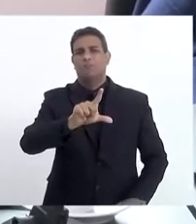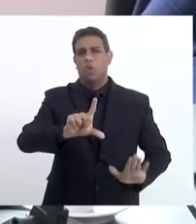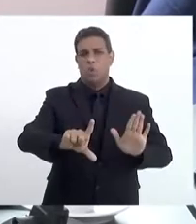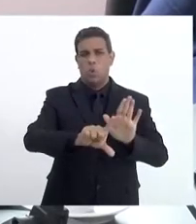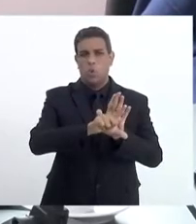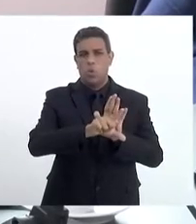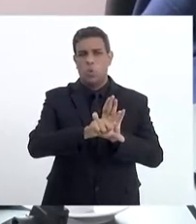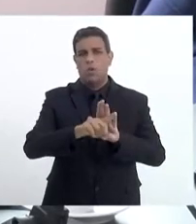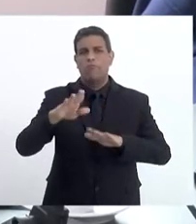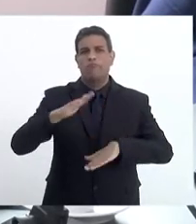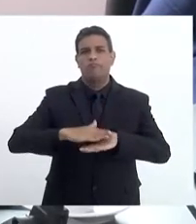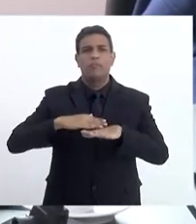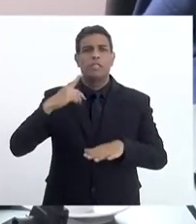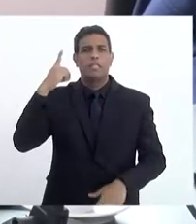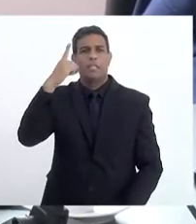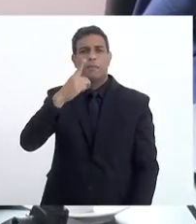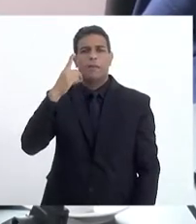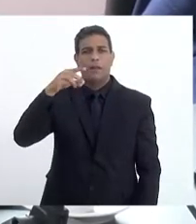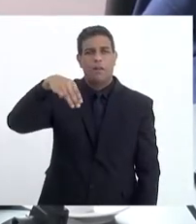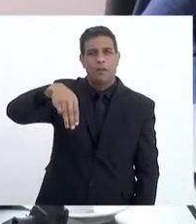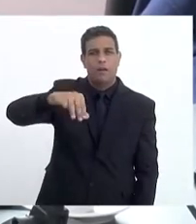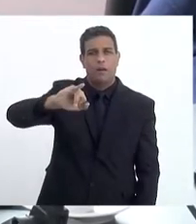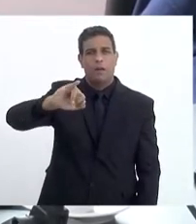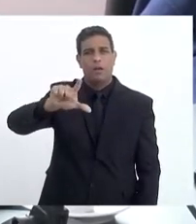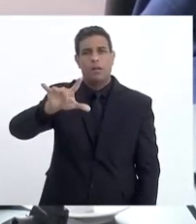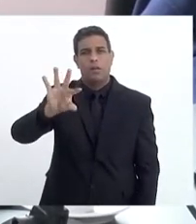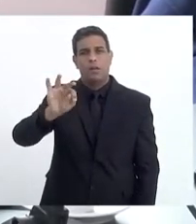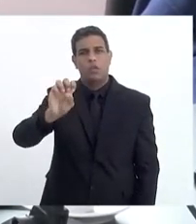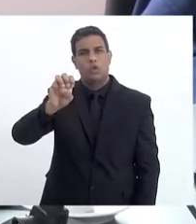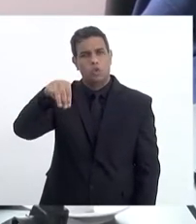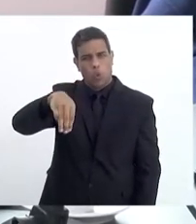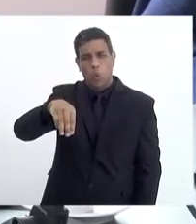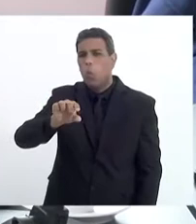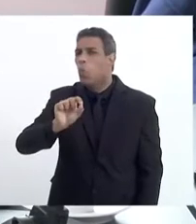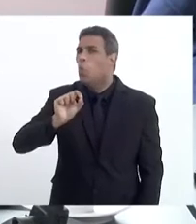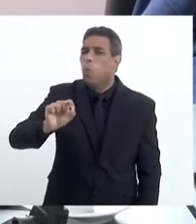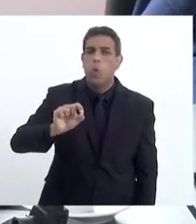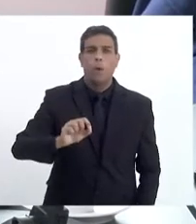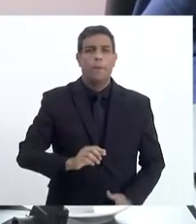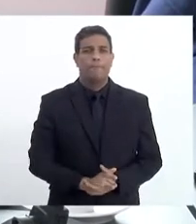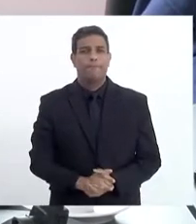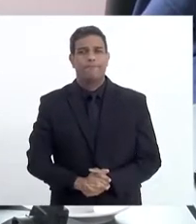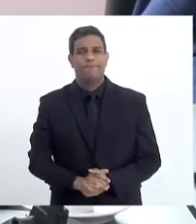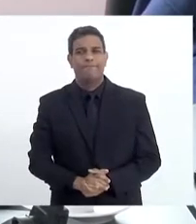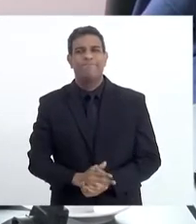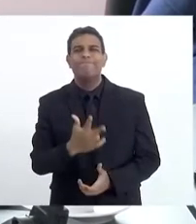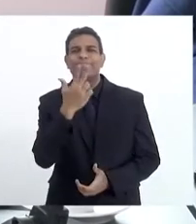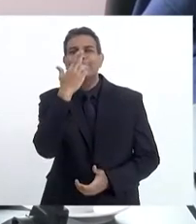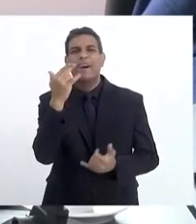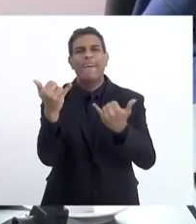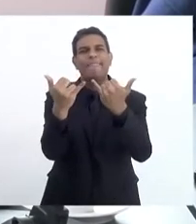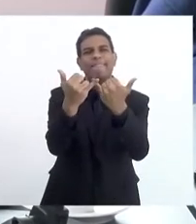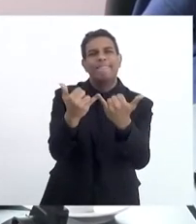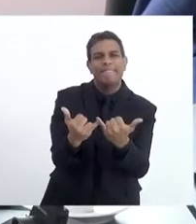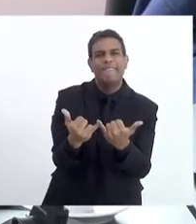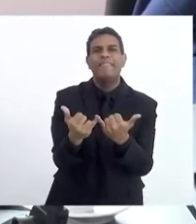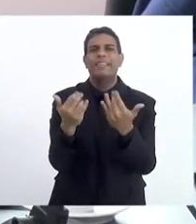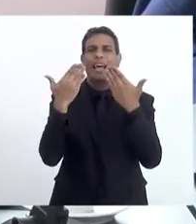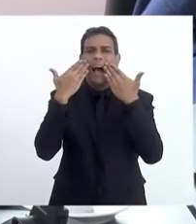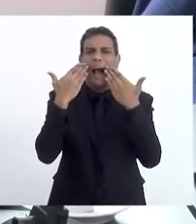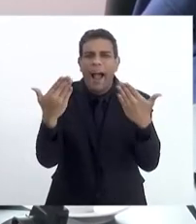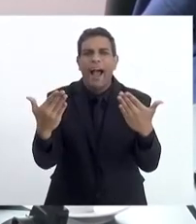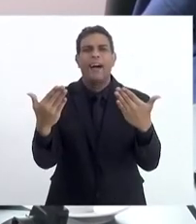do Rangel, do Milton Rangel. É porque o do Fábio Silva é bem específico para apresentações